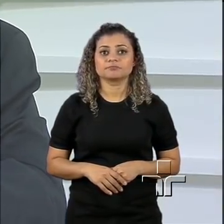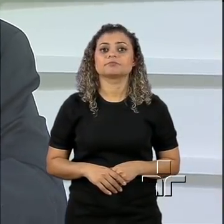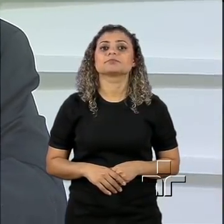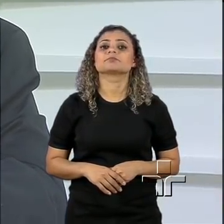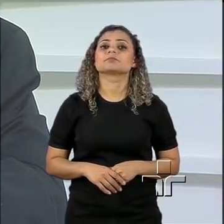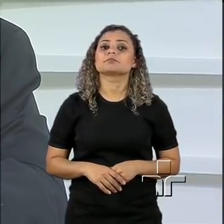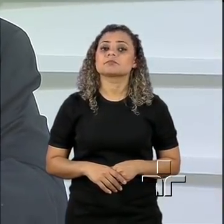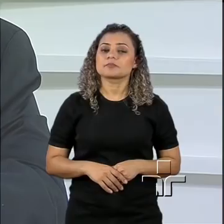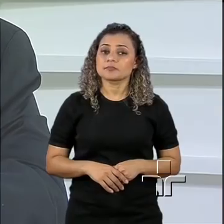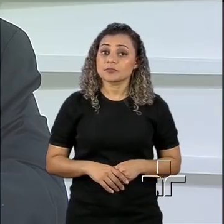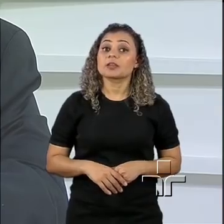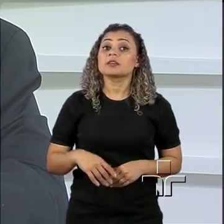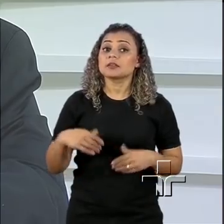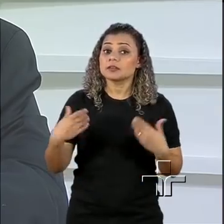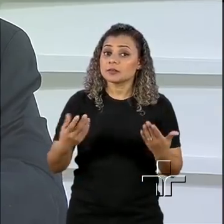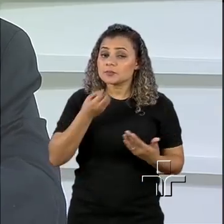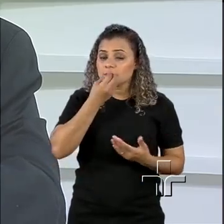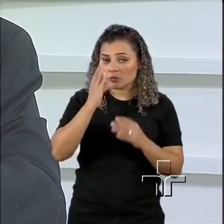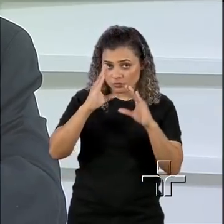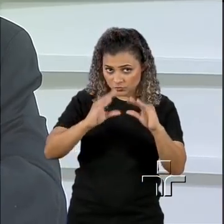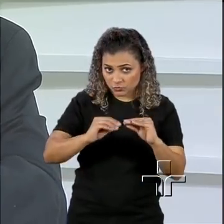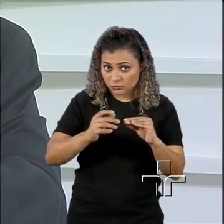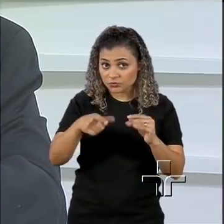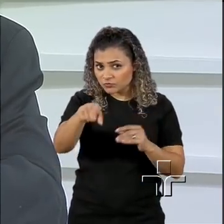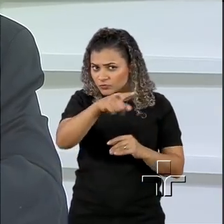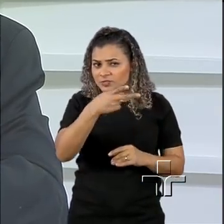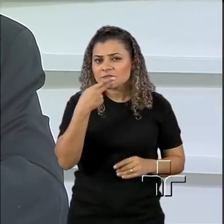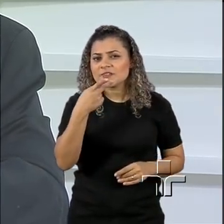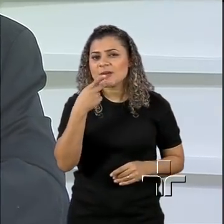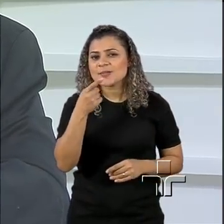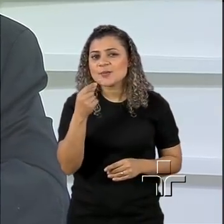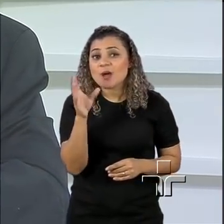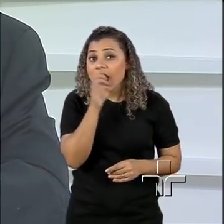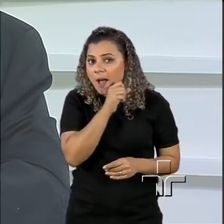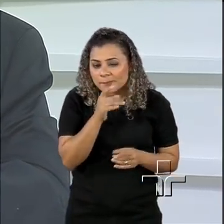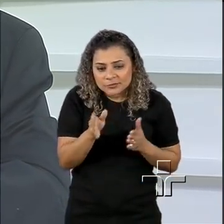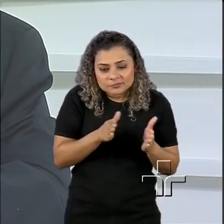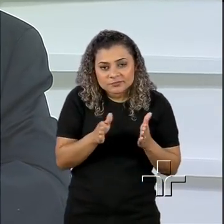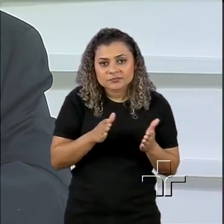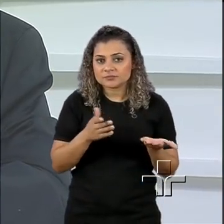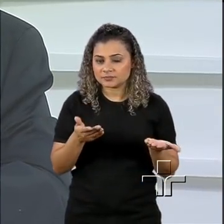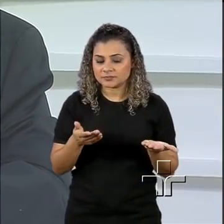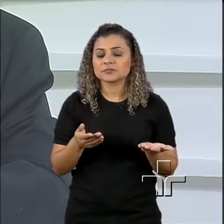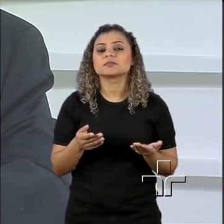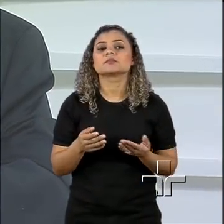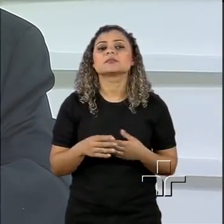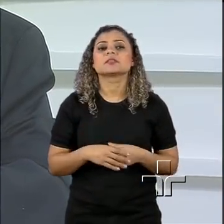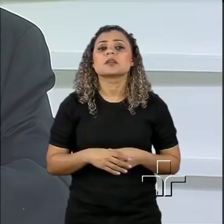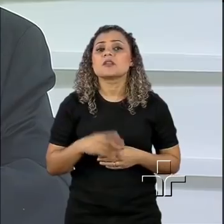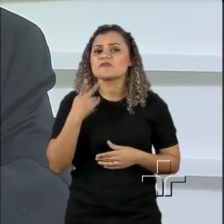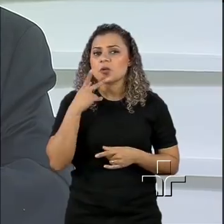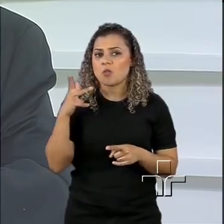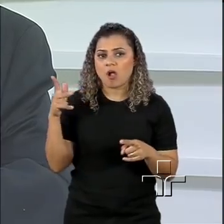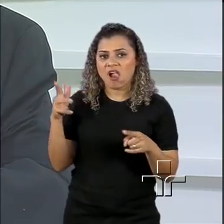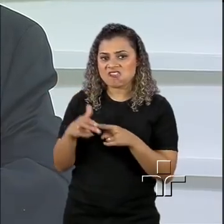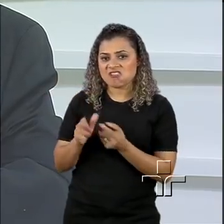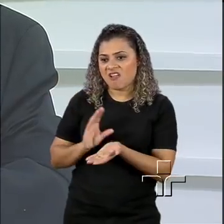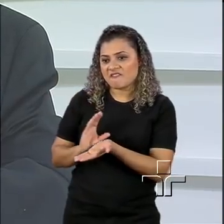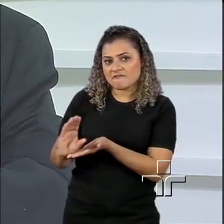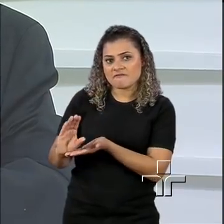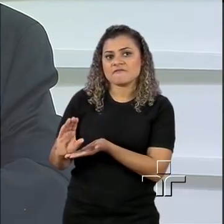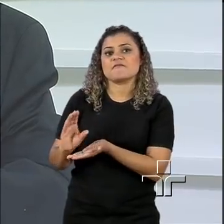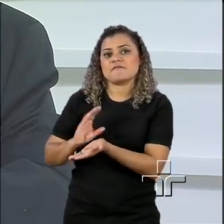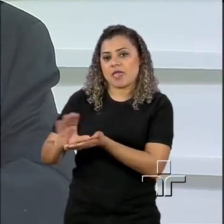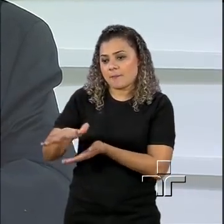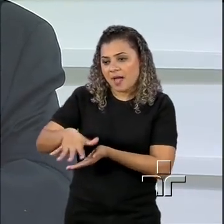noite. O senhor falou em pouquíssimo tempo aqui em não reduzir verba para determinadas